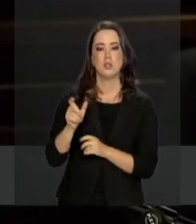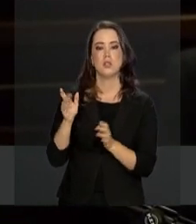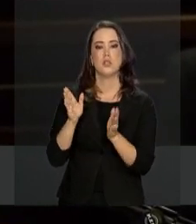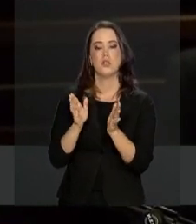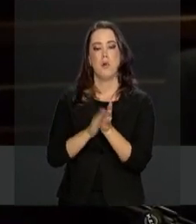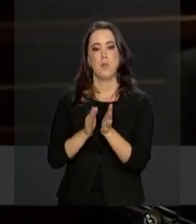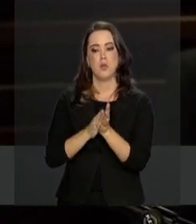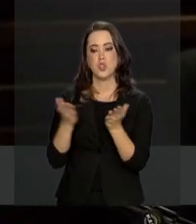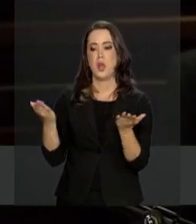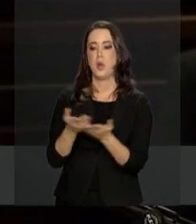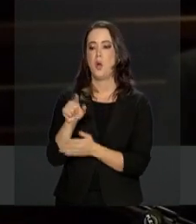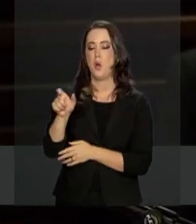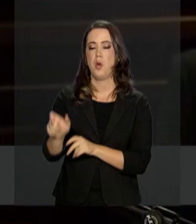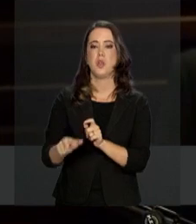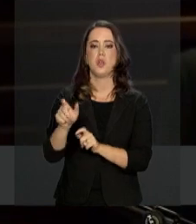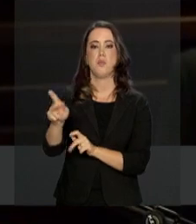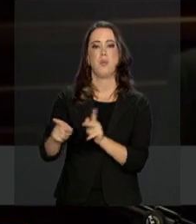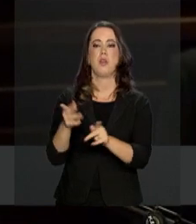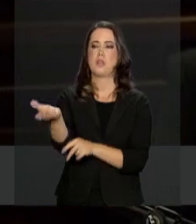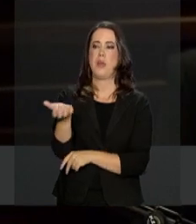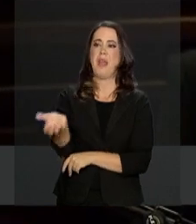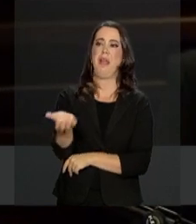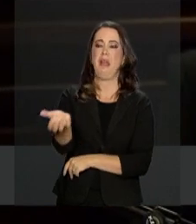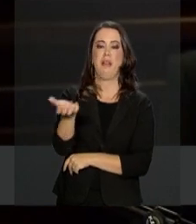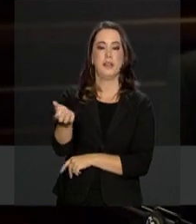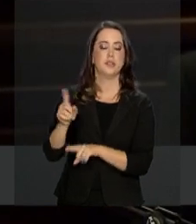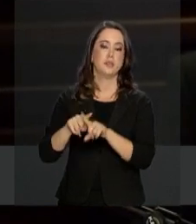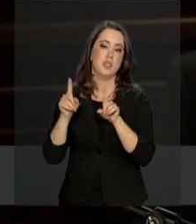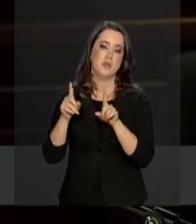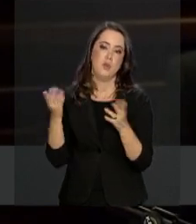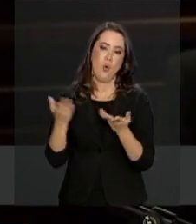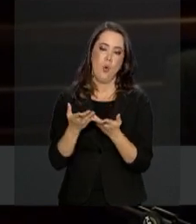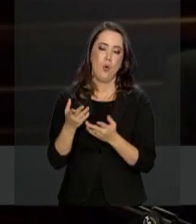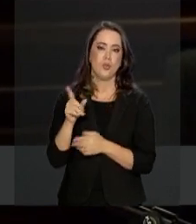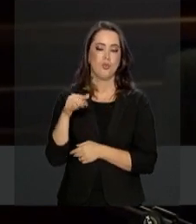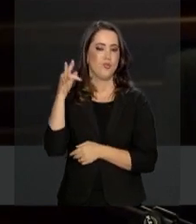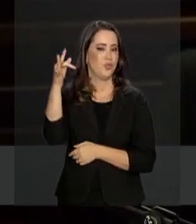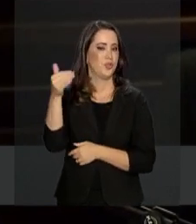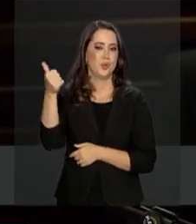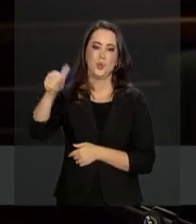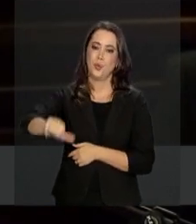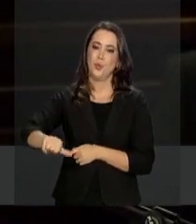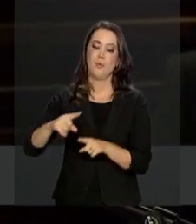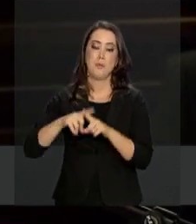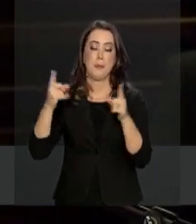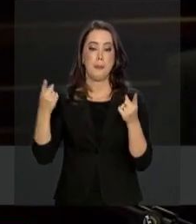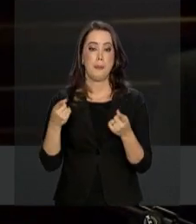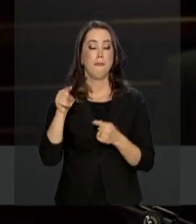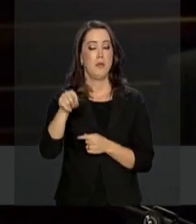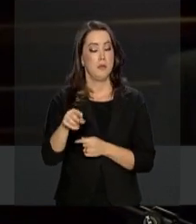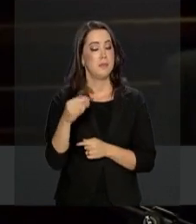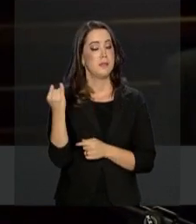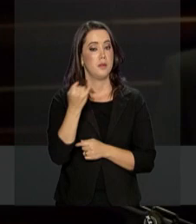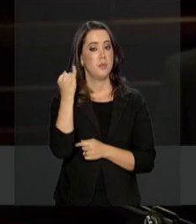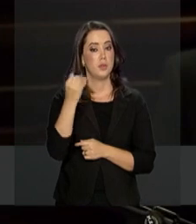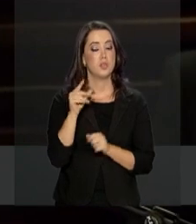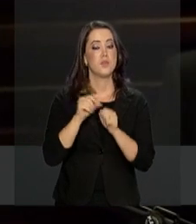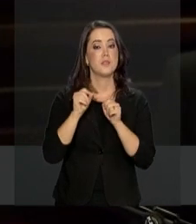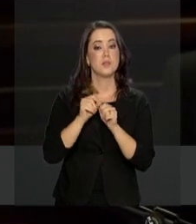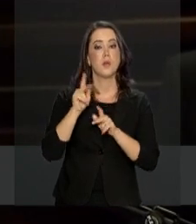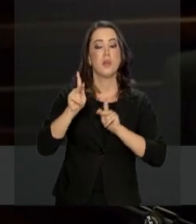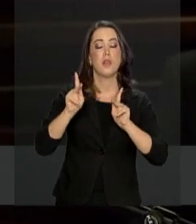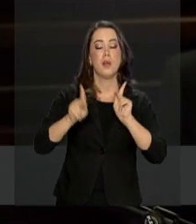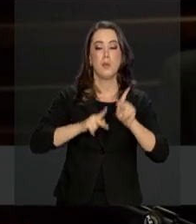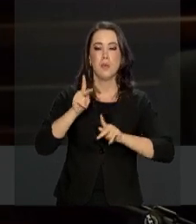aplaudido hoje e ser vaiado amanhã a popularidade é o que você faz hoje tem objeções observações mas é aplaudido amanhã